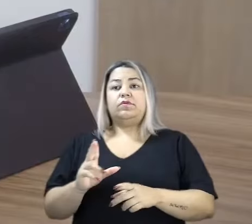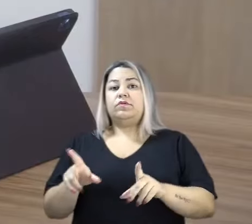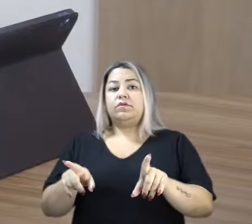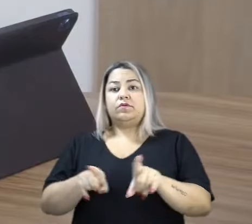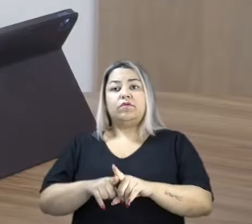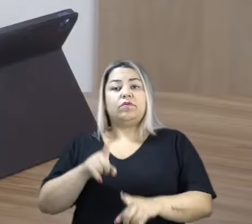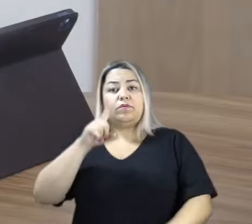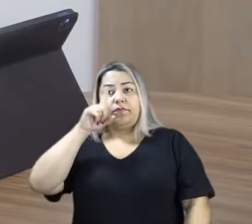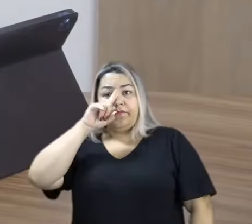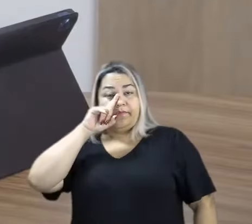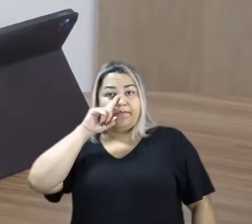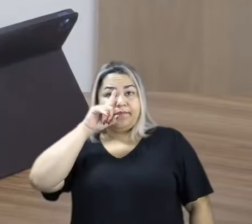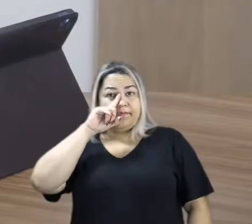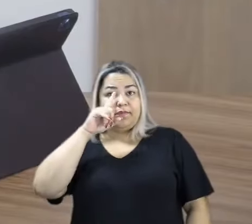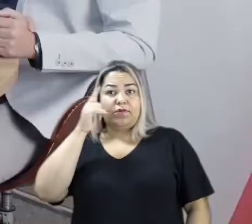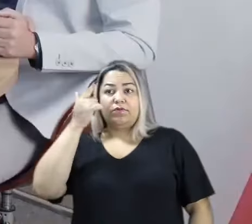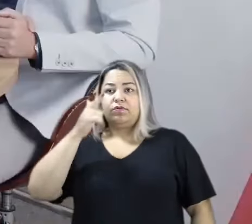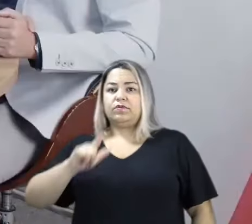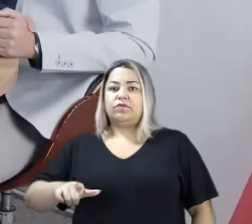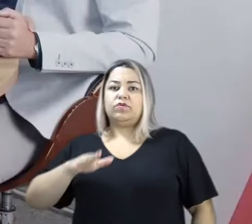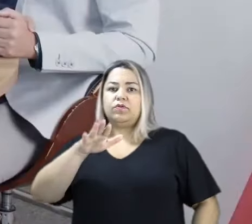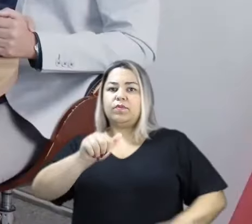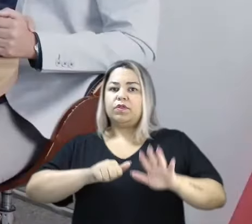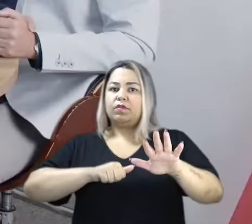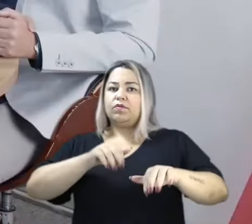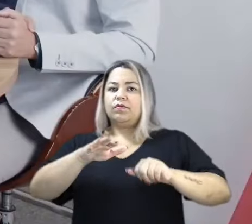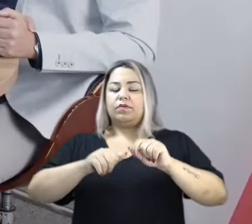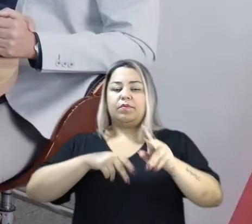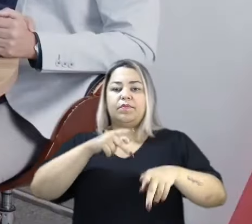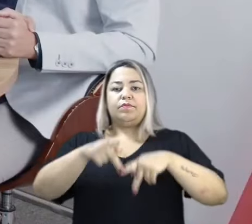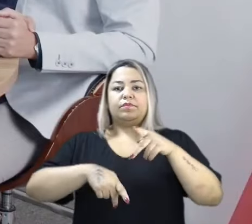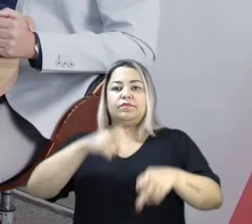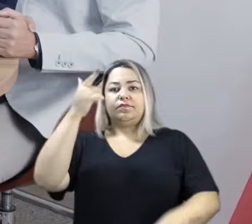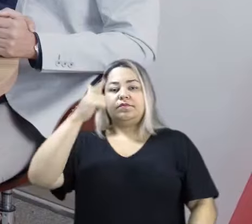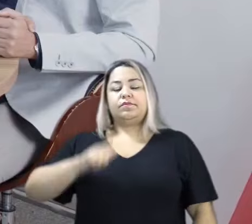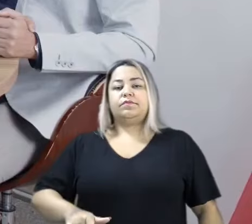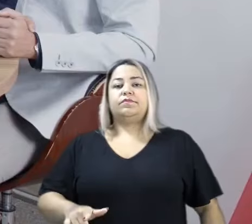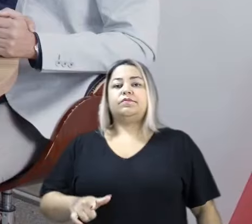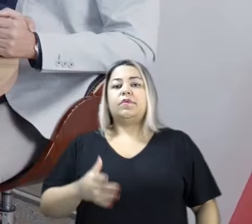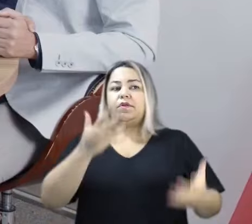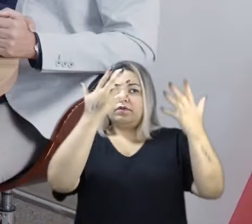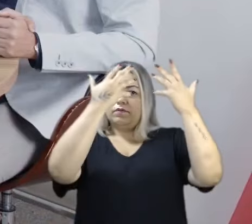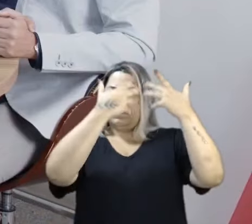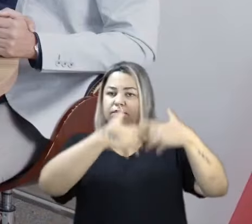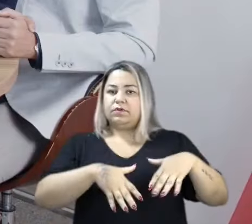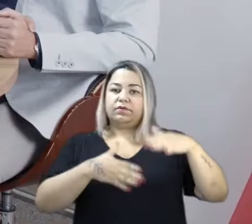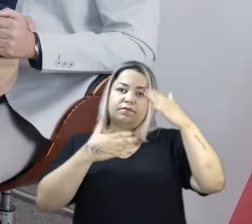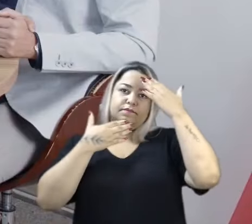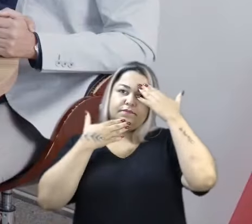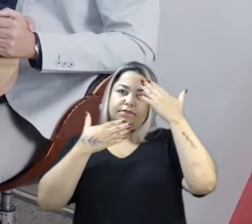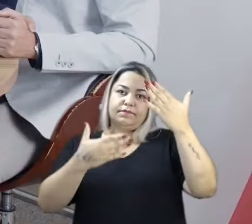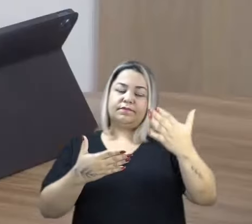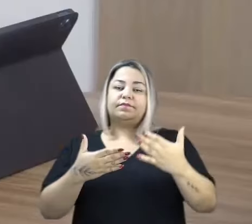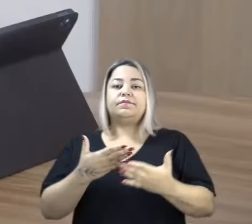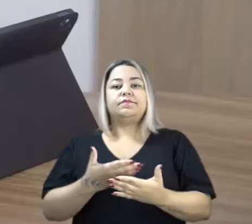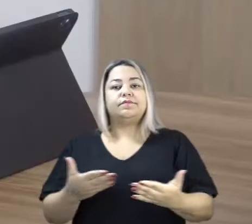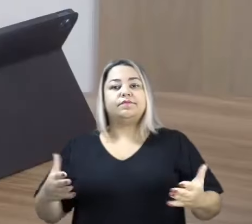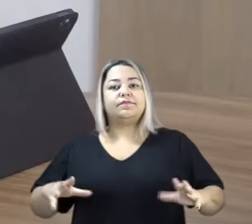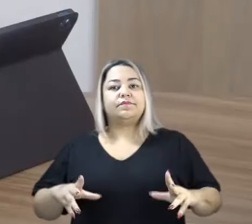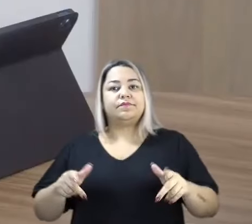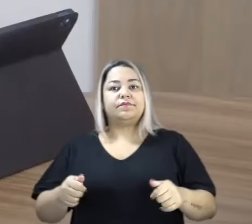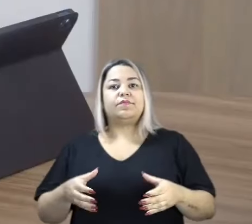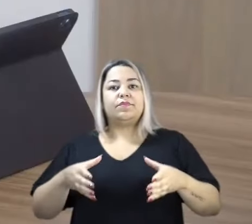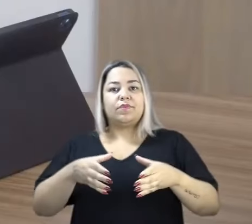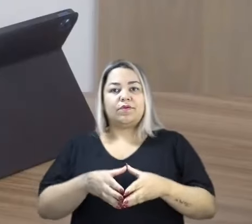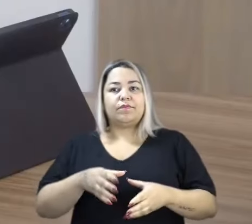em risco novamente. Com certeza. Convocando toda a população novamente para essa reflexão, agradecer aqui a Anderson, toda a equipe técnica